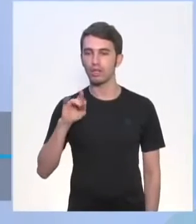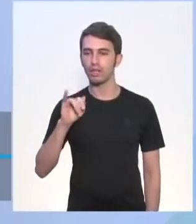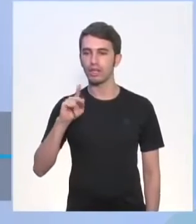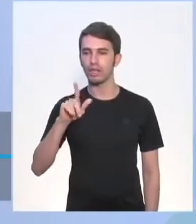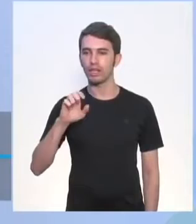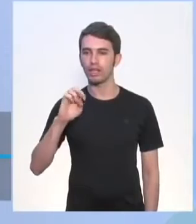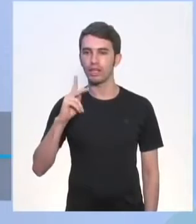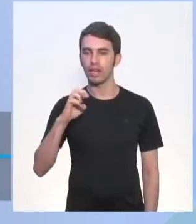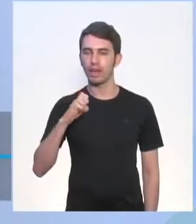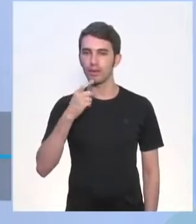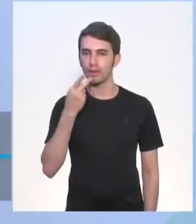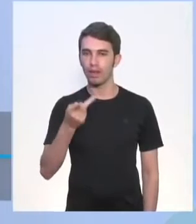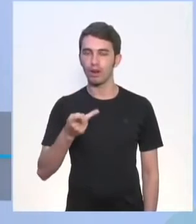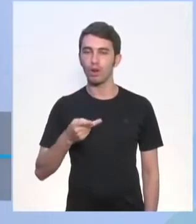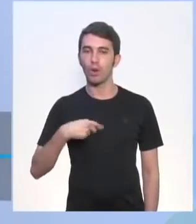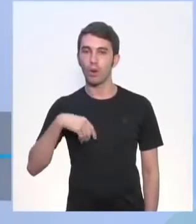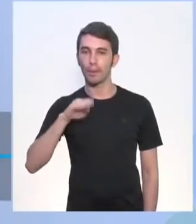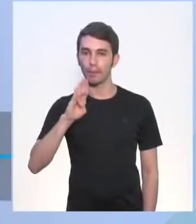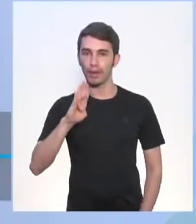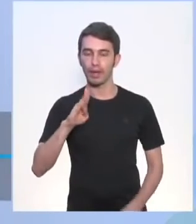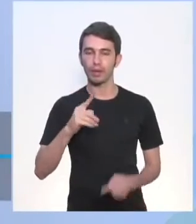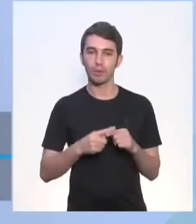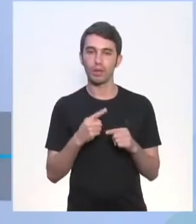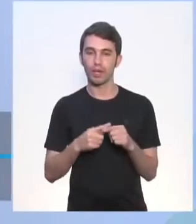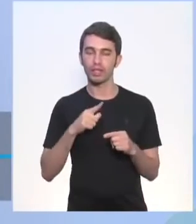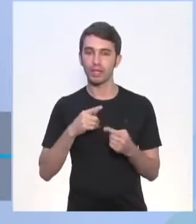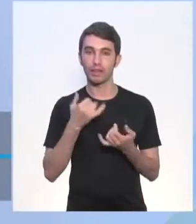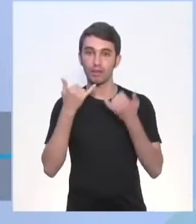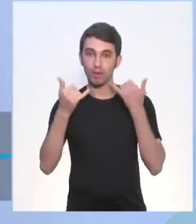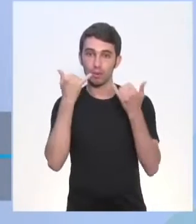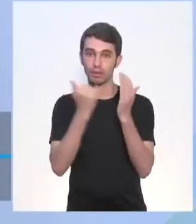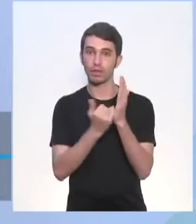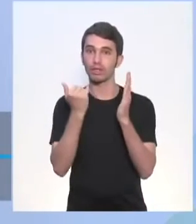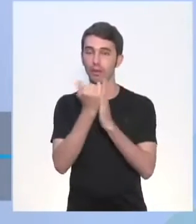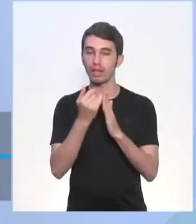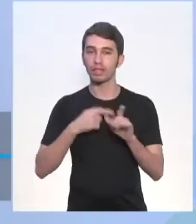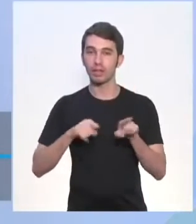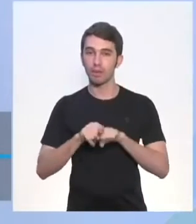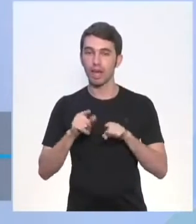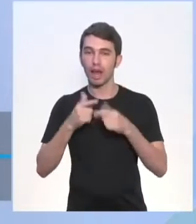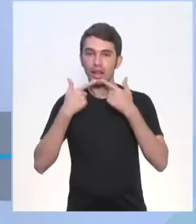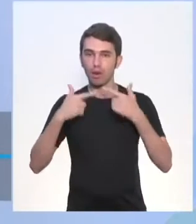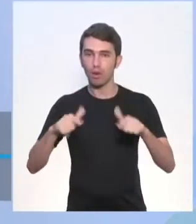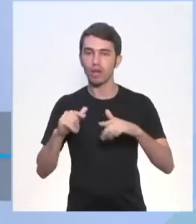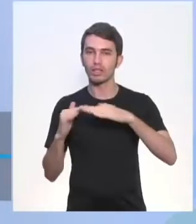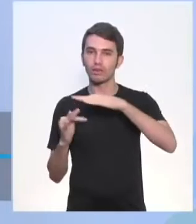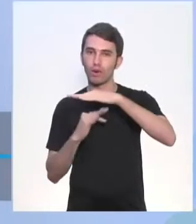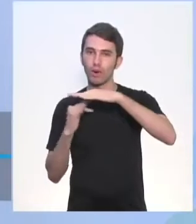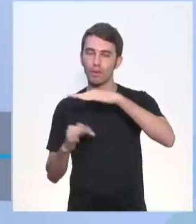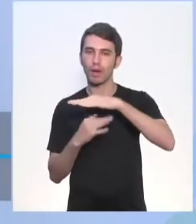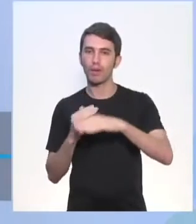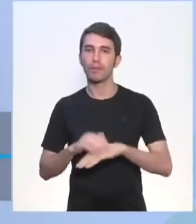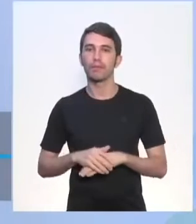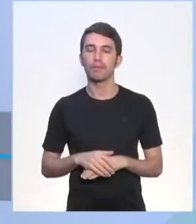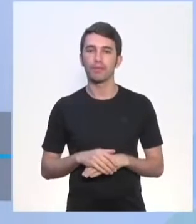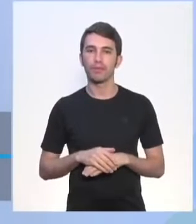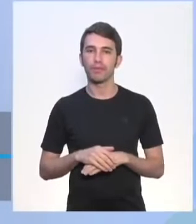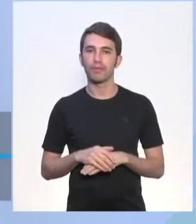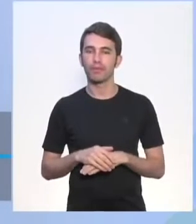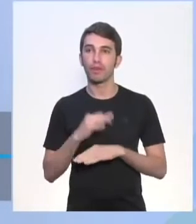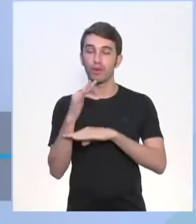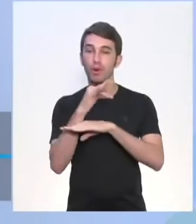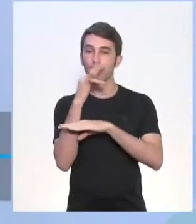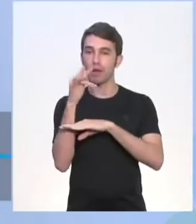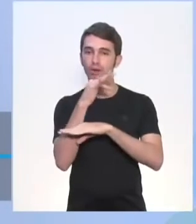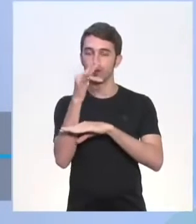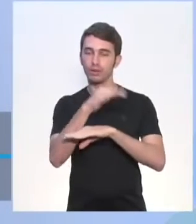mais informações e tem uma linguagem mais formal. O Anthony colocou letra B. Vamos